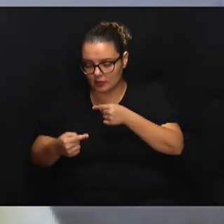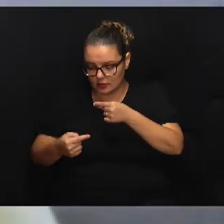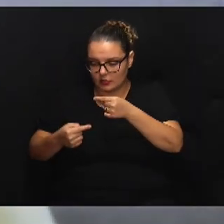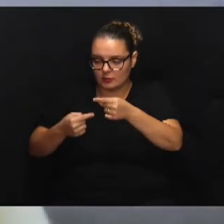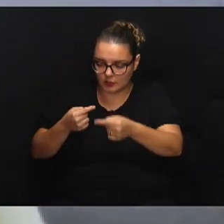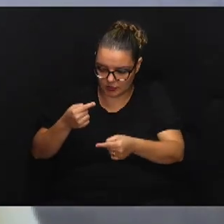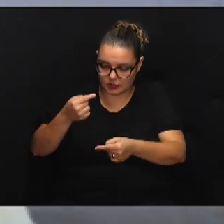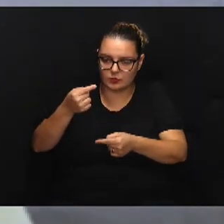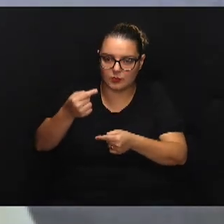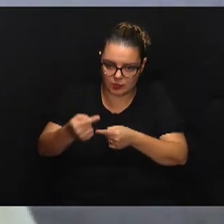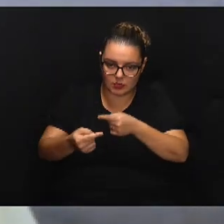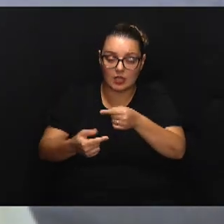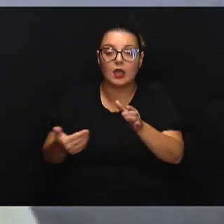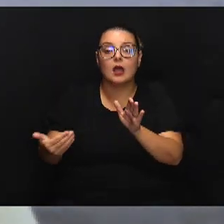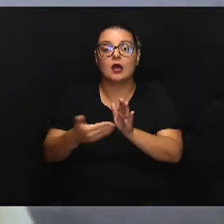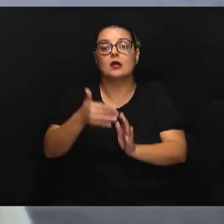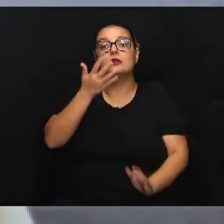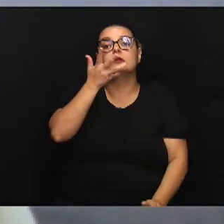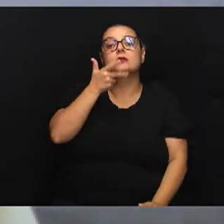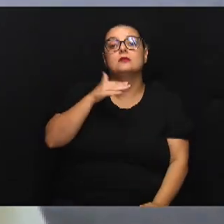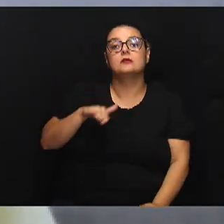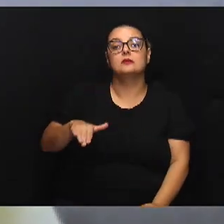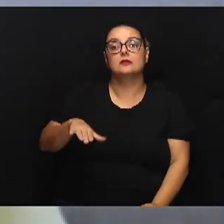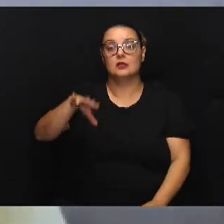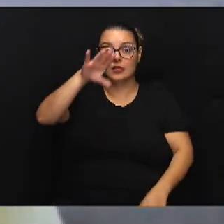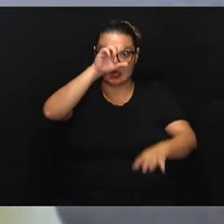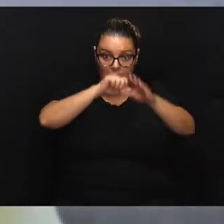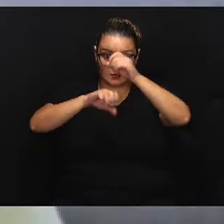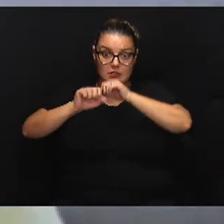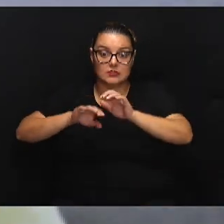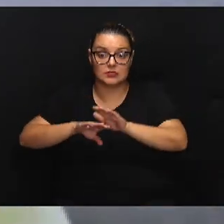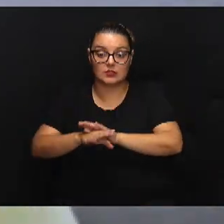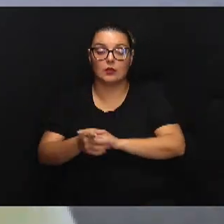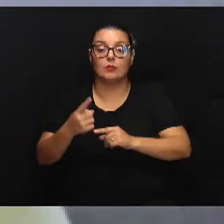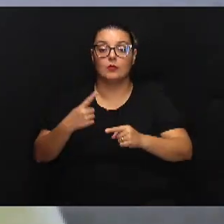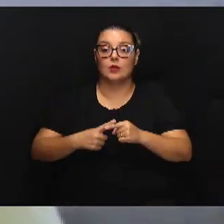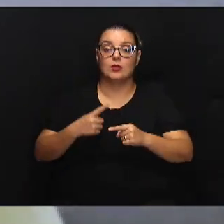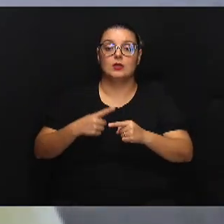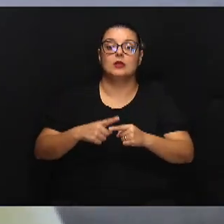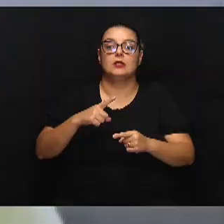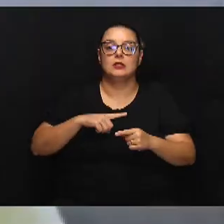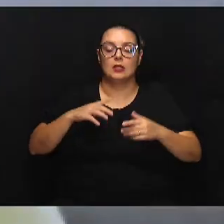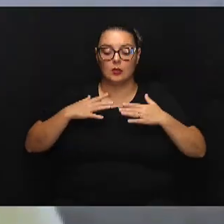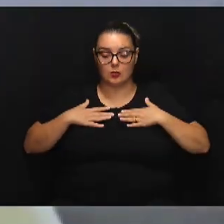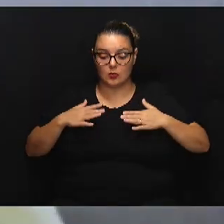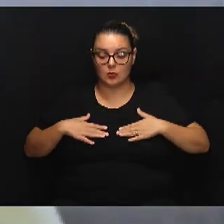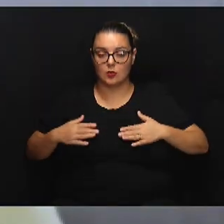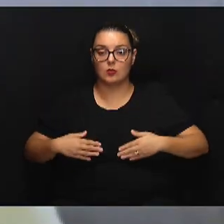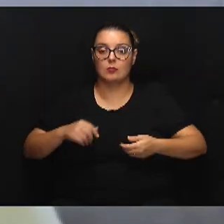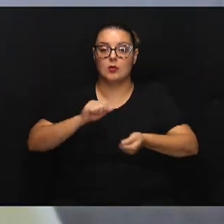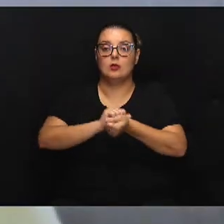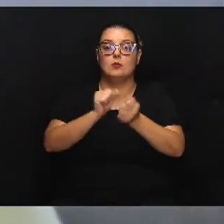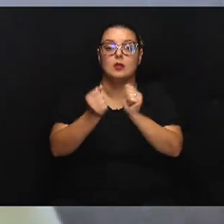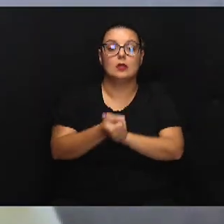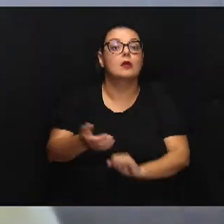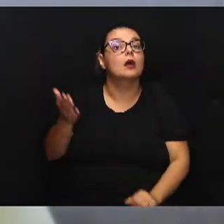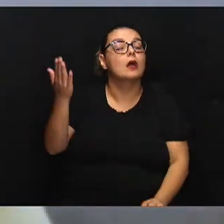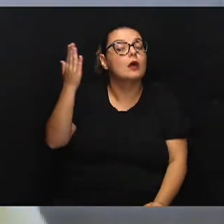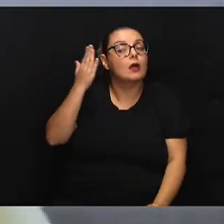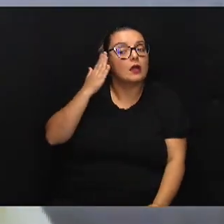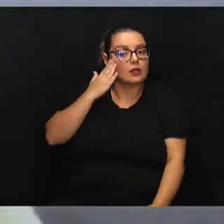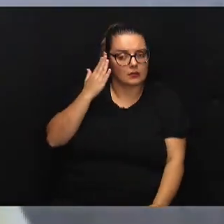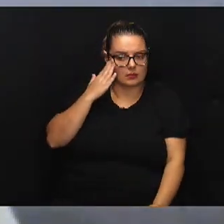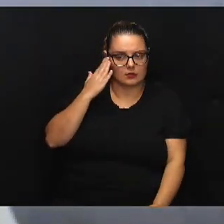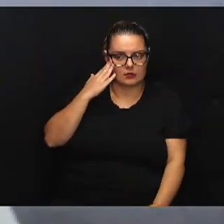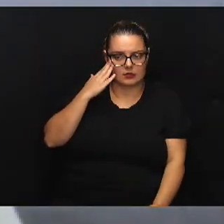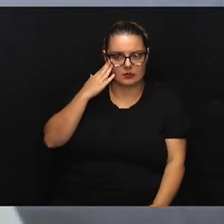depois, até que essa criança aprenda, porque o corpo dela tem que entender